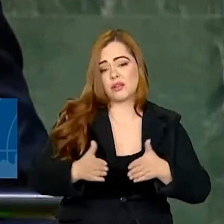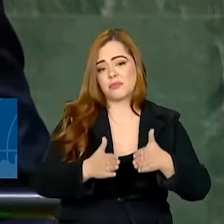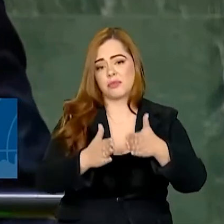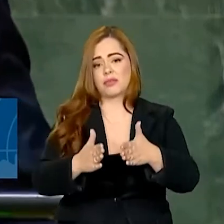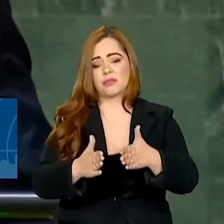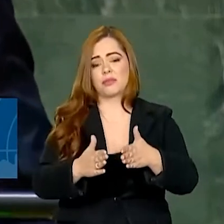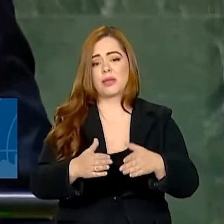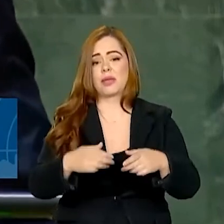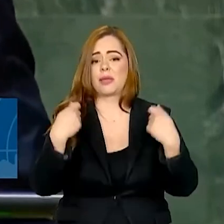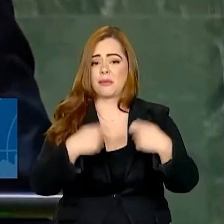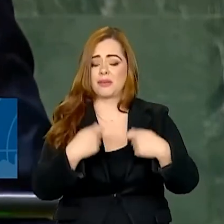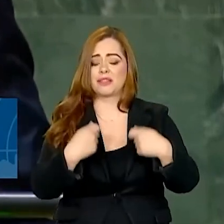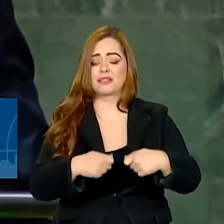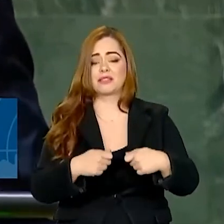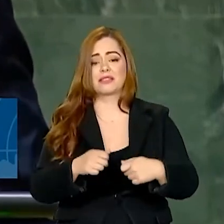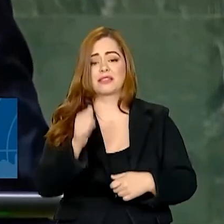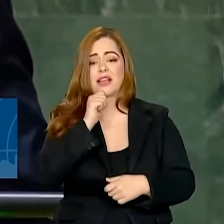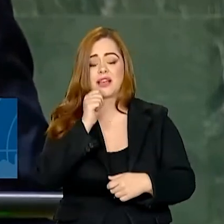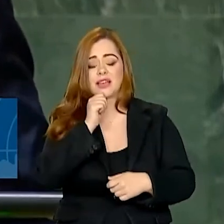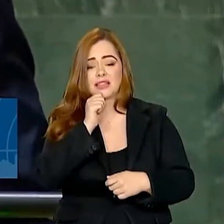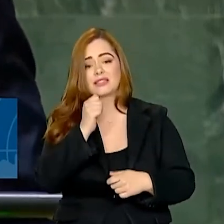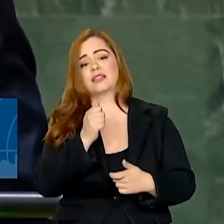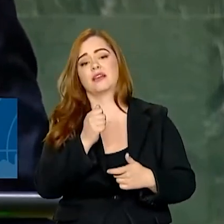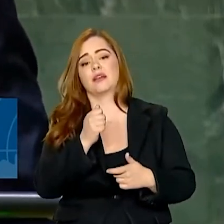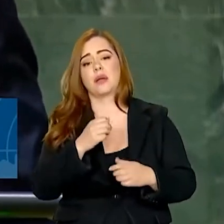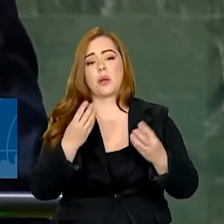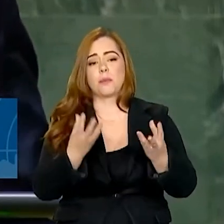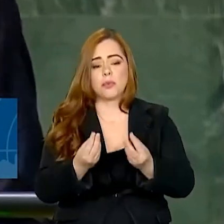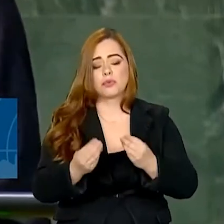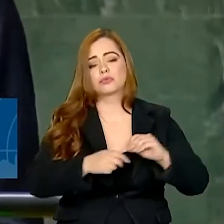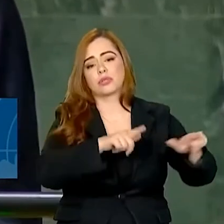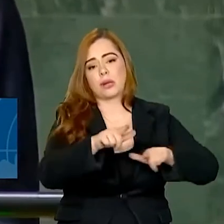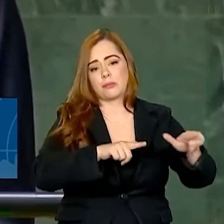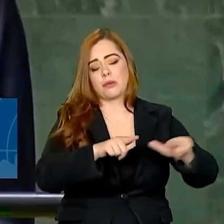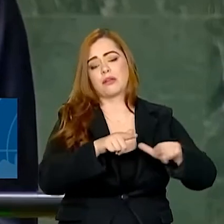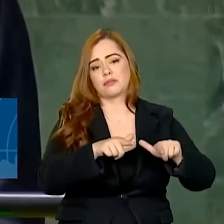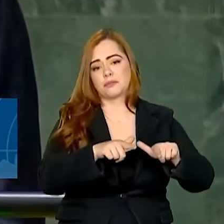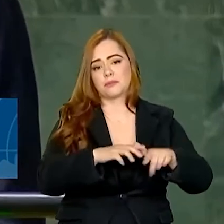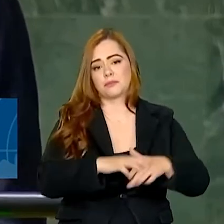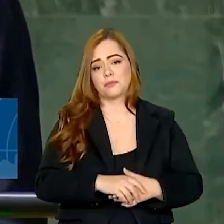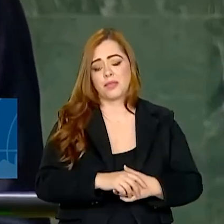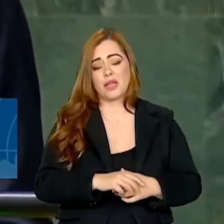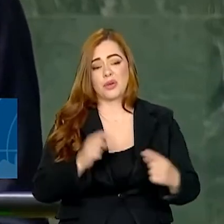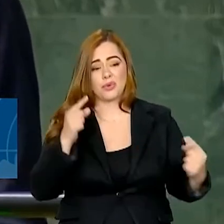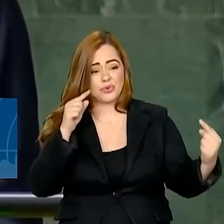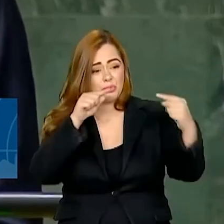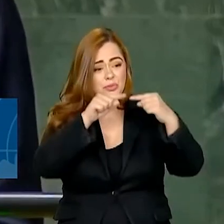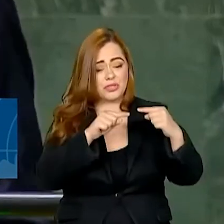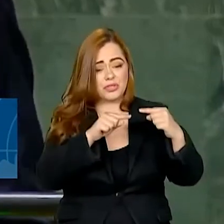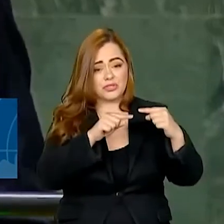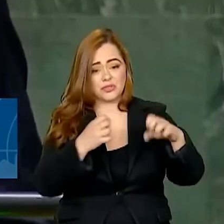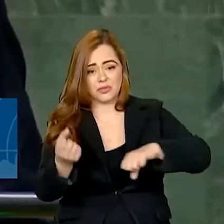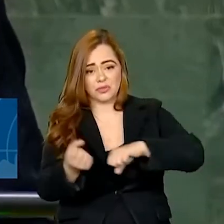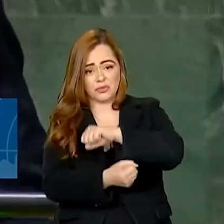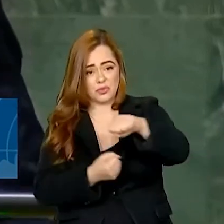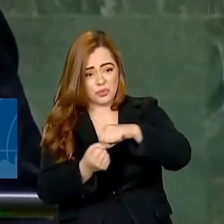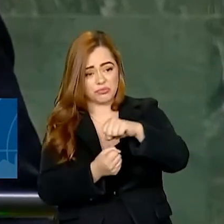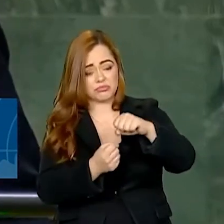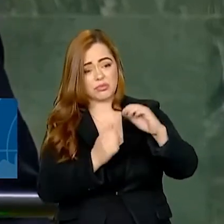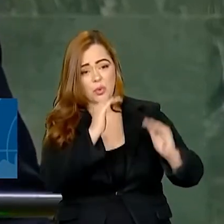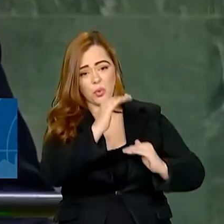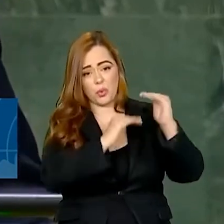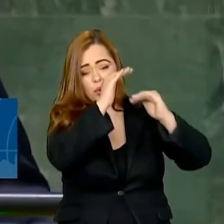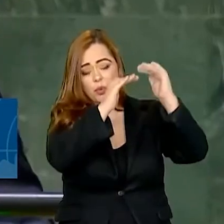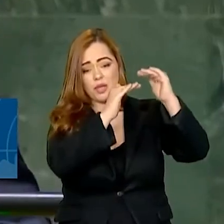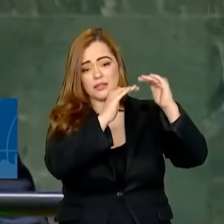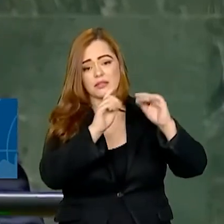ainda muito distante das metas definidas. A maior parte dos objetivos de desenvolvimento sustentável